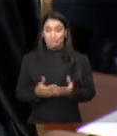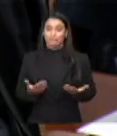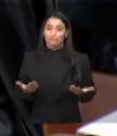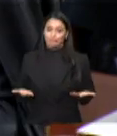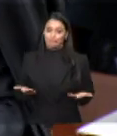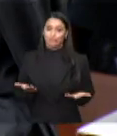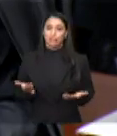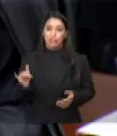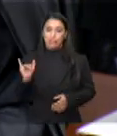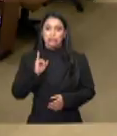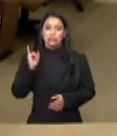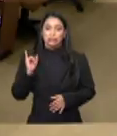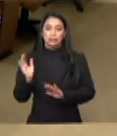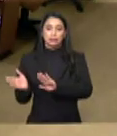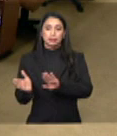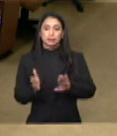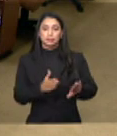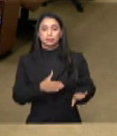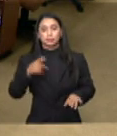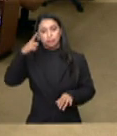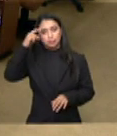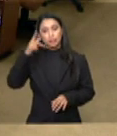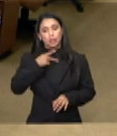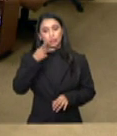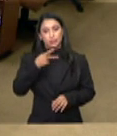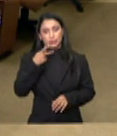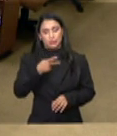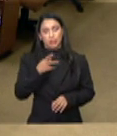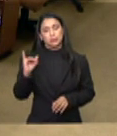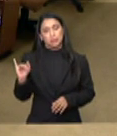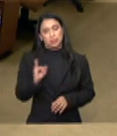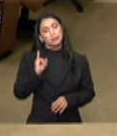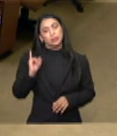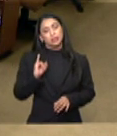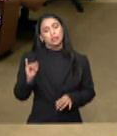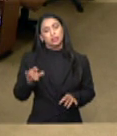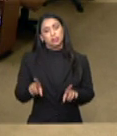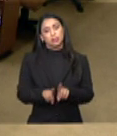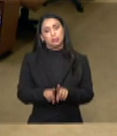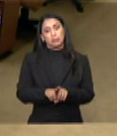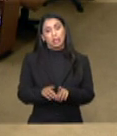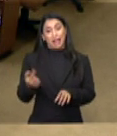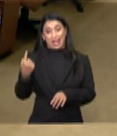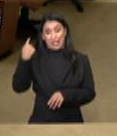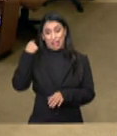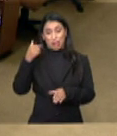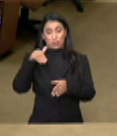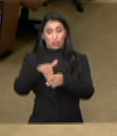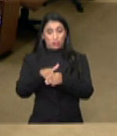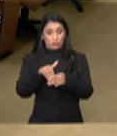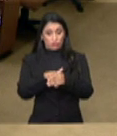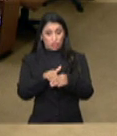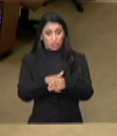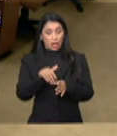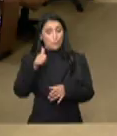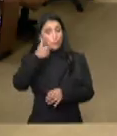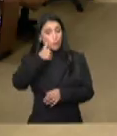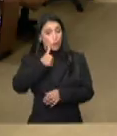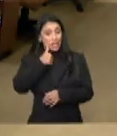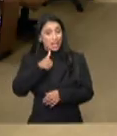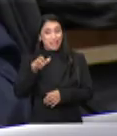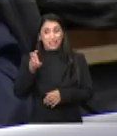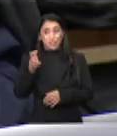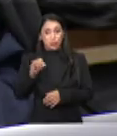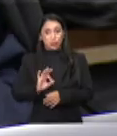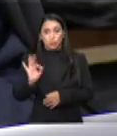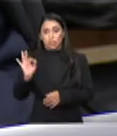Muito importante a observação do ministro Toffoli, lembrando, ainda no domínio eleitoral, que as mulheres não votavam nessa época, que excluía 50%